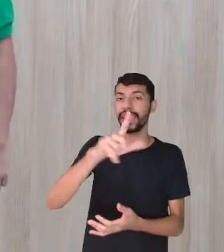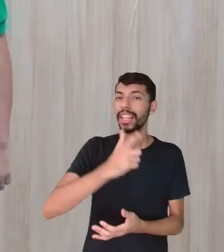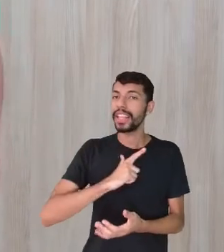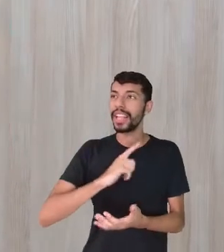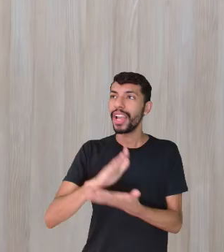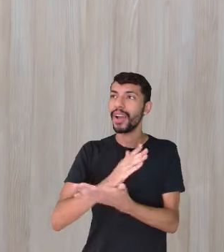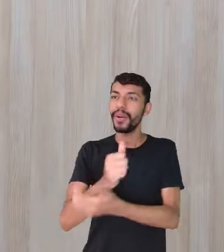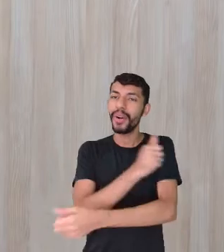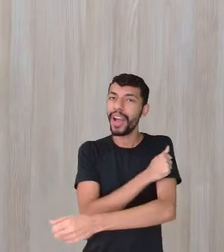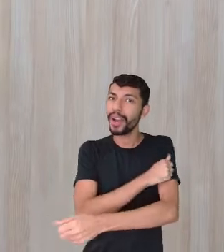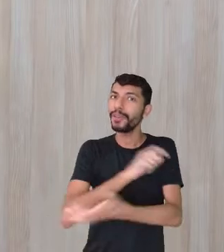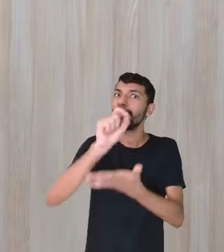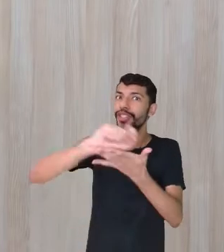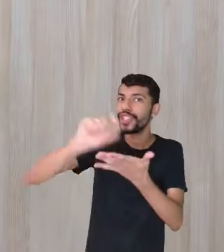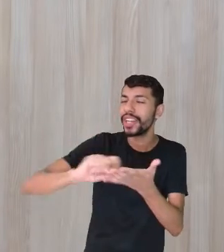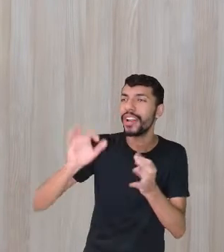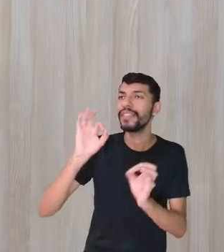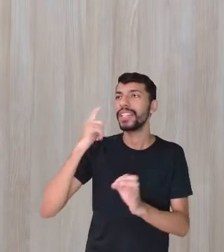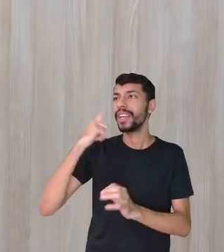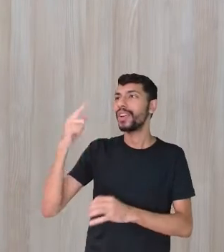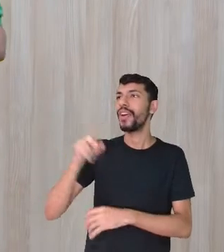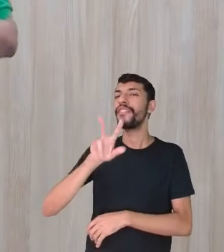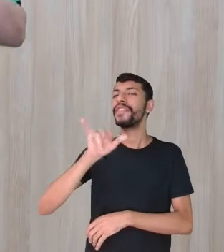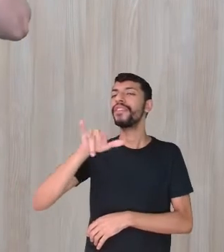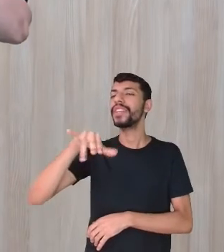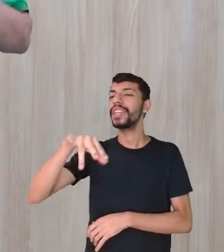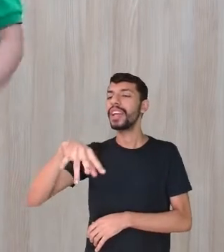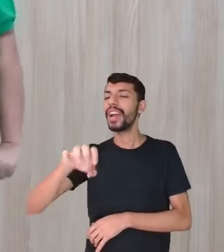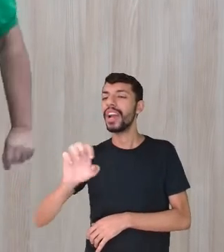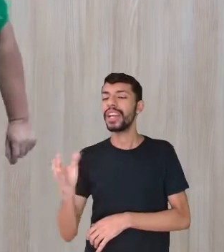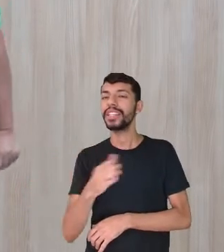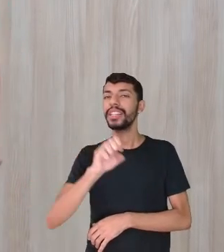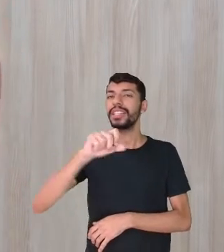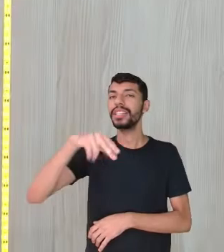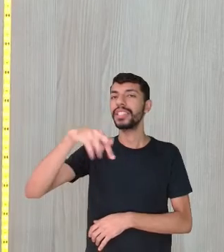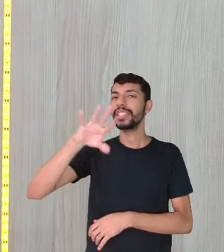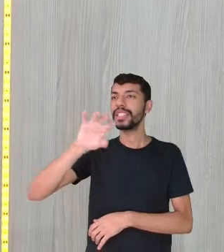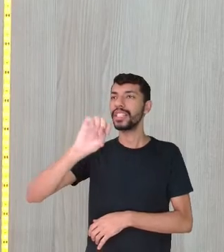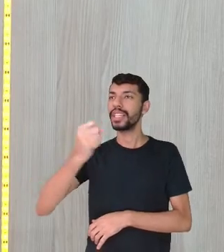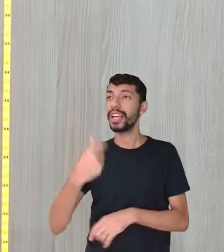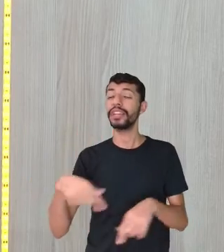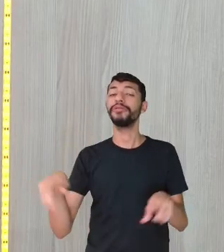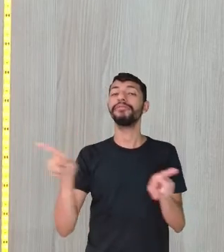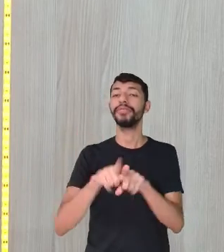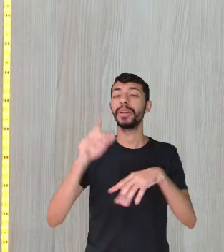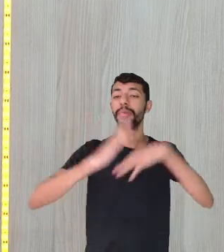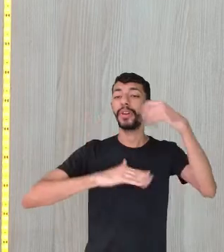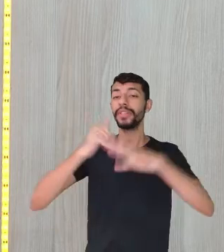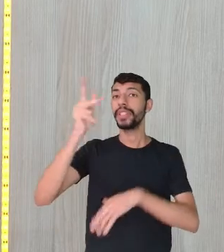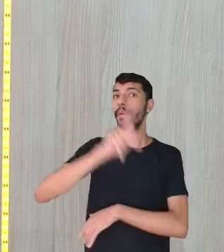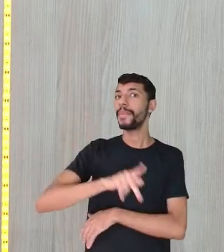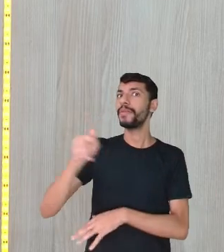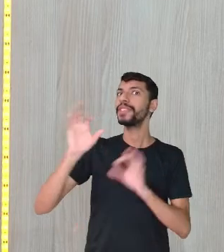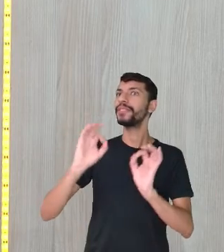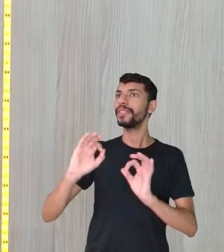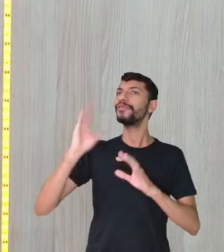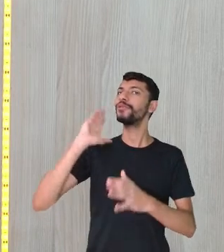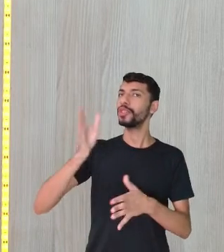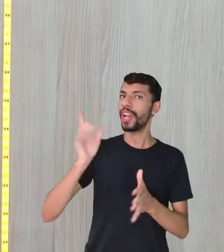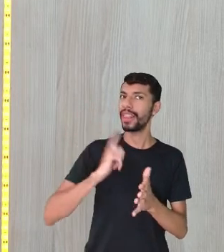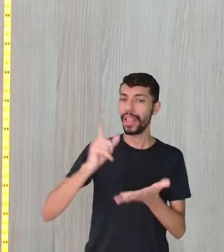certo? Viviane Santos. Já tem o nome e a profissão, né? Isso, e a profissão. Pois